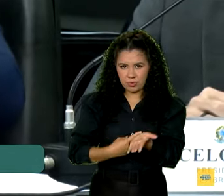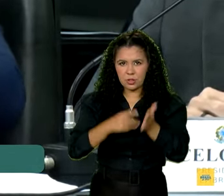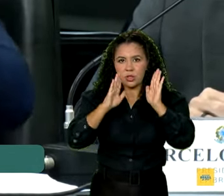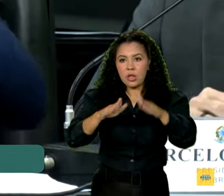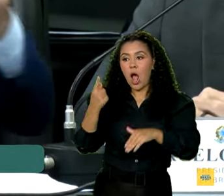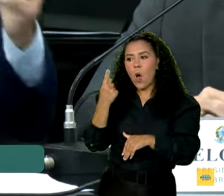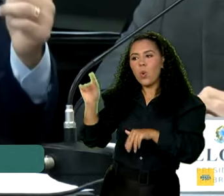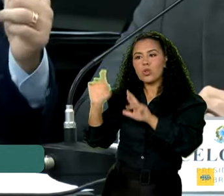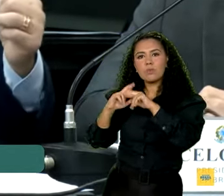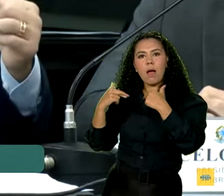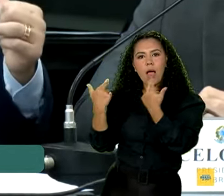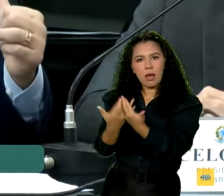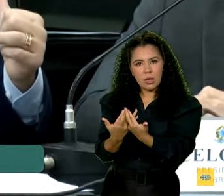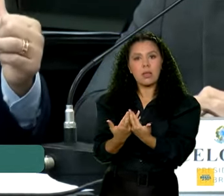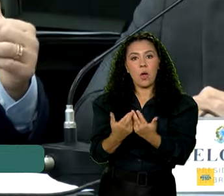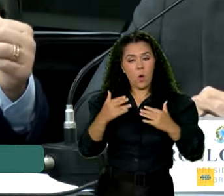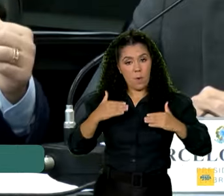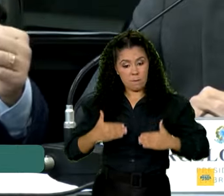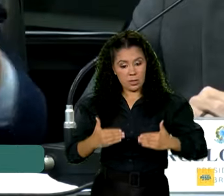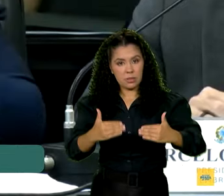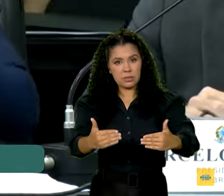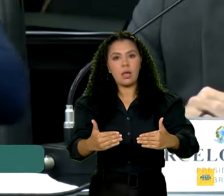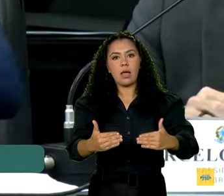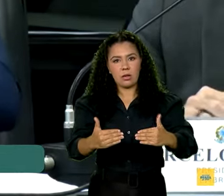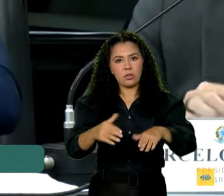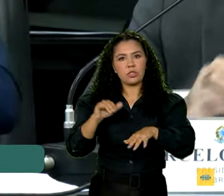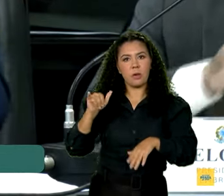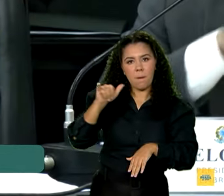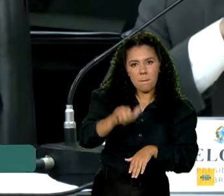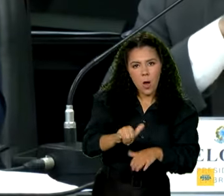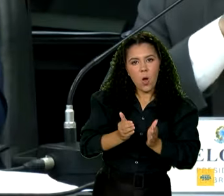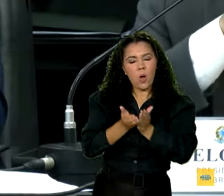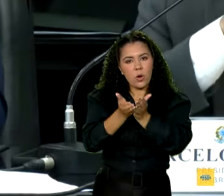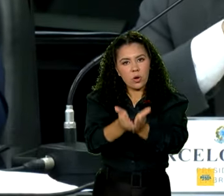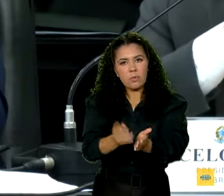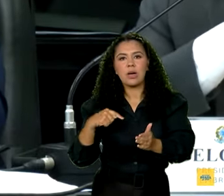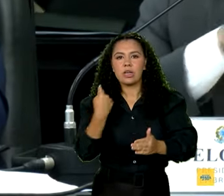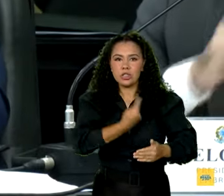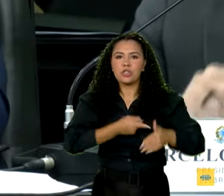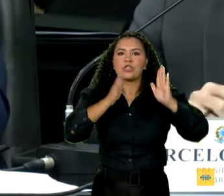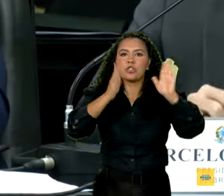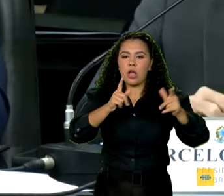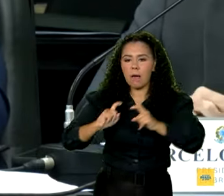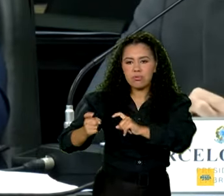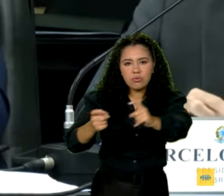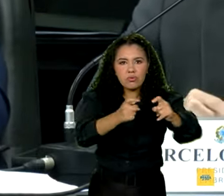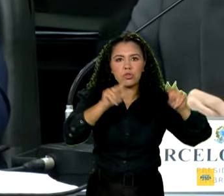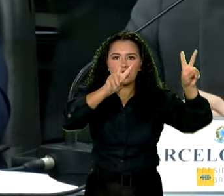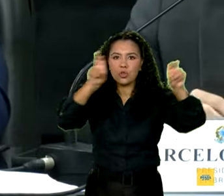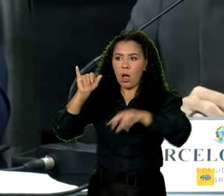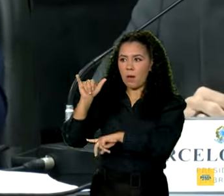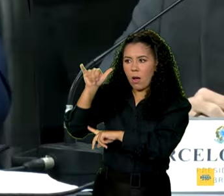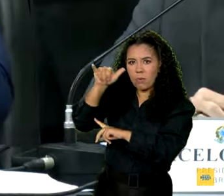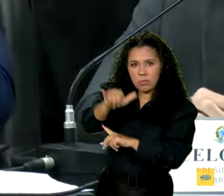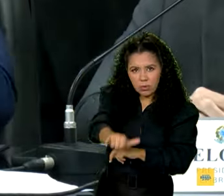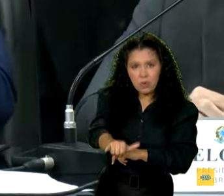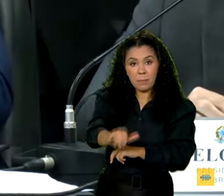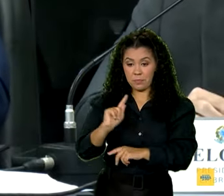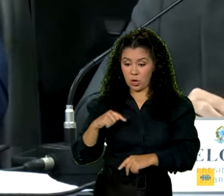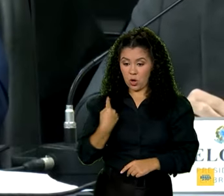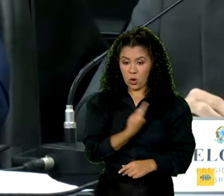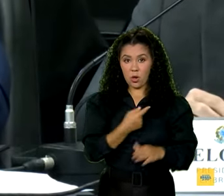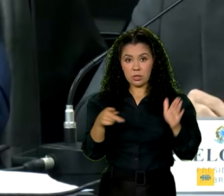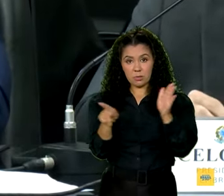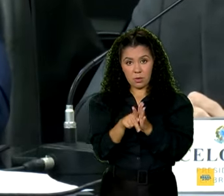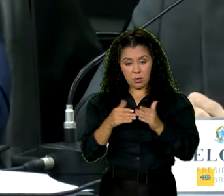última reunião no Ministério de Portos e Aeroportos, onde tratamos sobre essas questões dos aeroportos do Rio Grande, nós aqui do